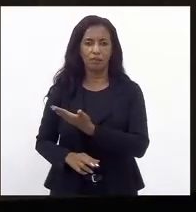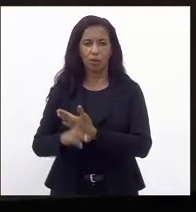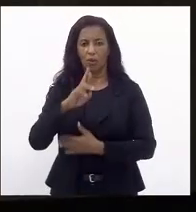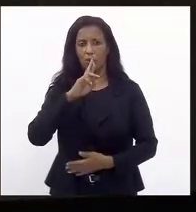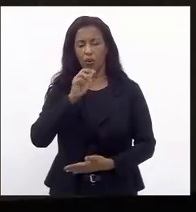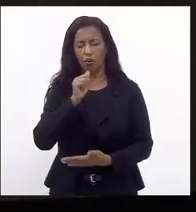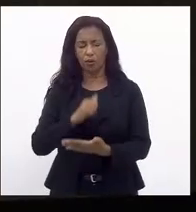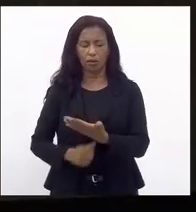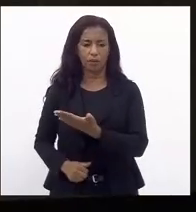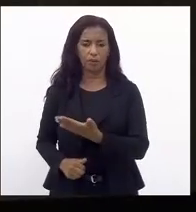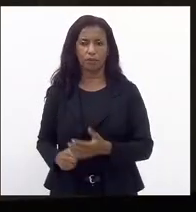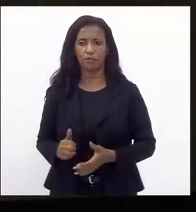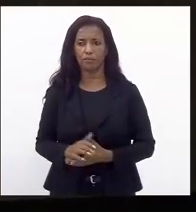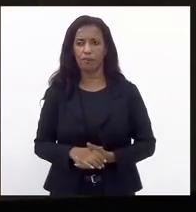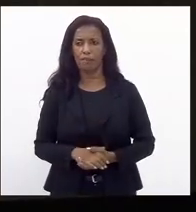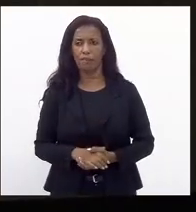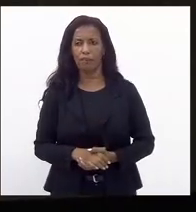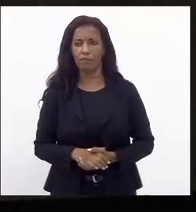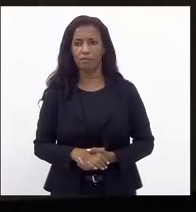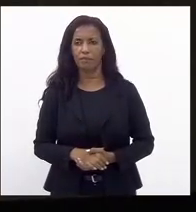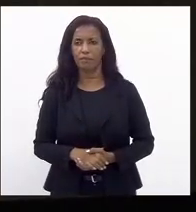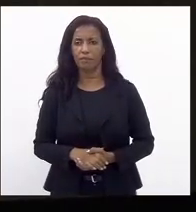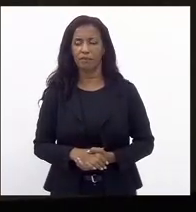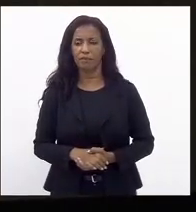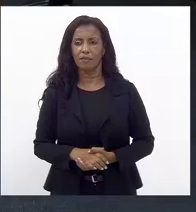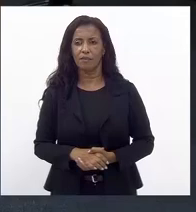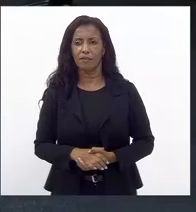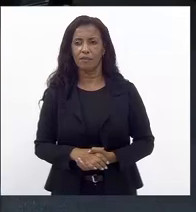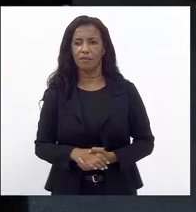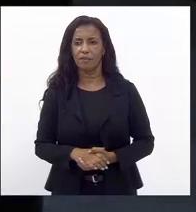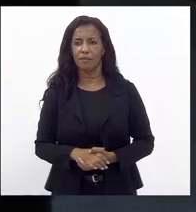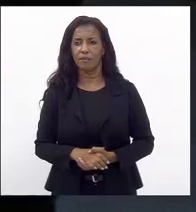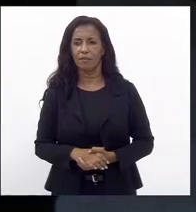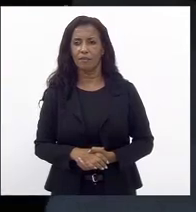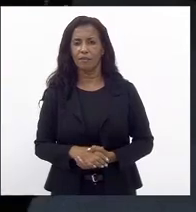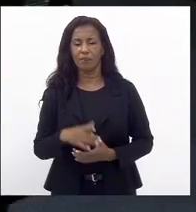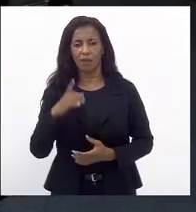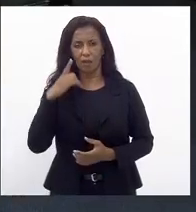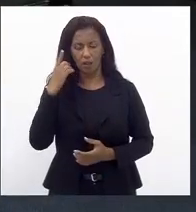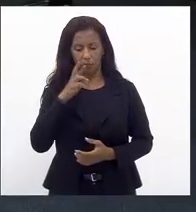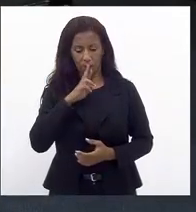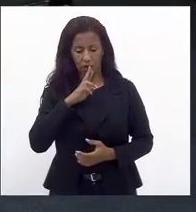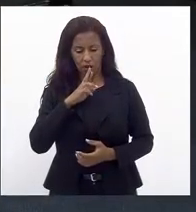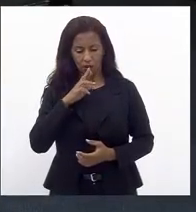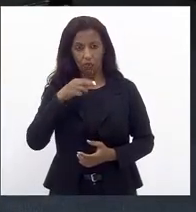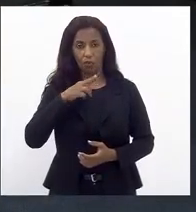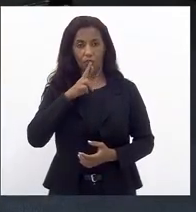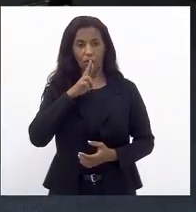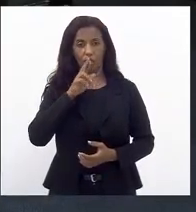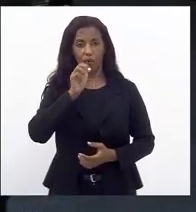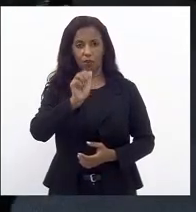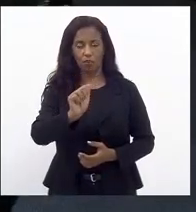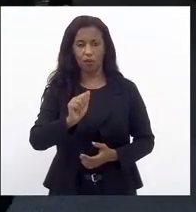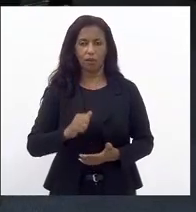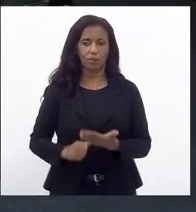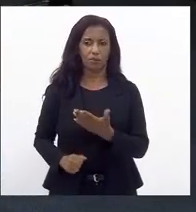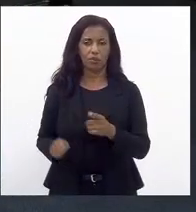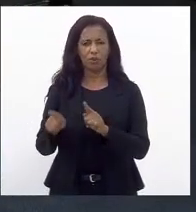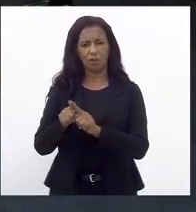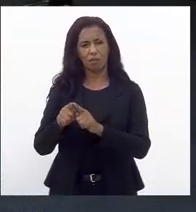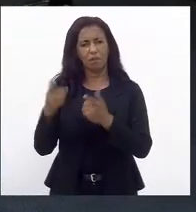adaptado e vice líder Colíder do governo Rodrigo Amorim Deputado Márcio Pacheco vossa excelência Também